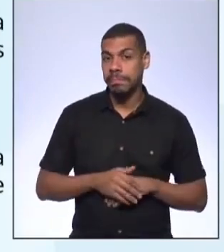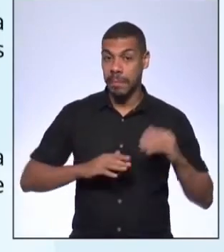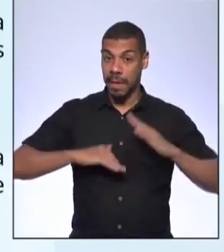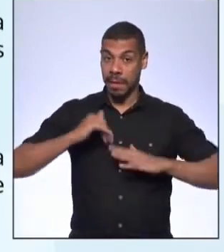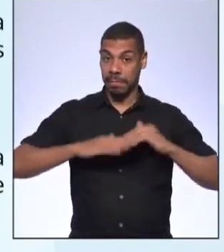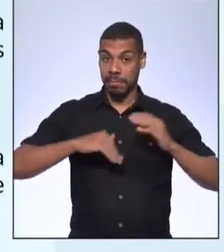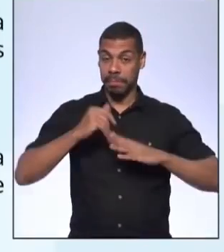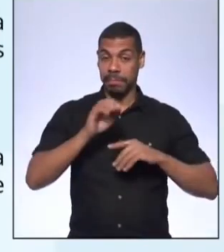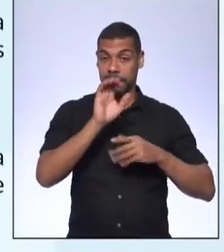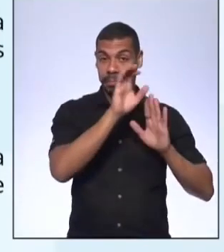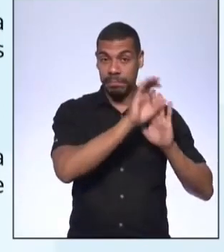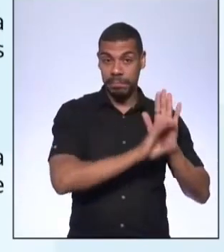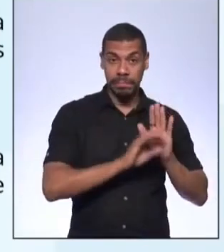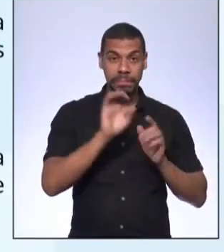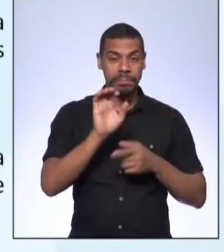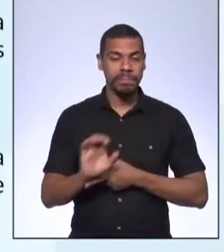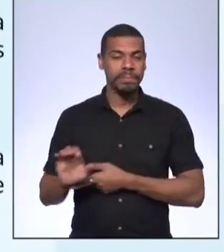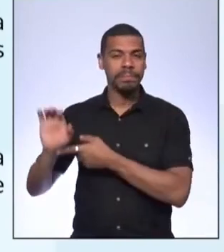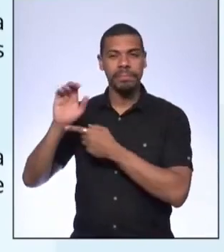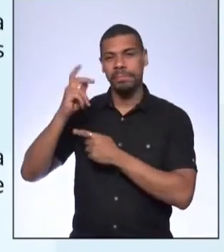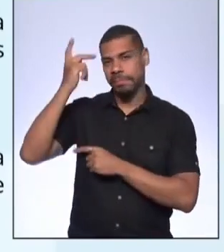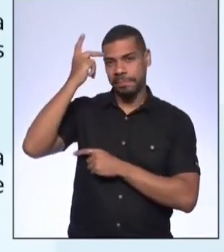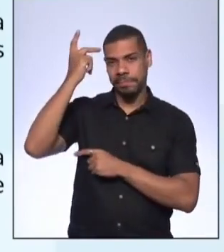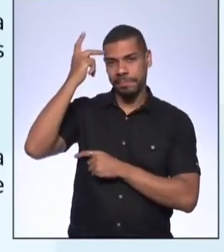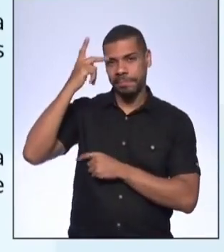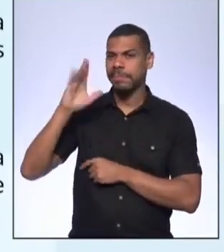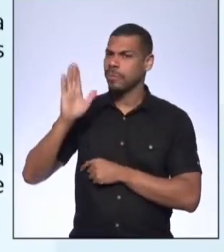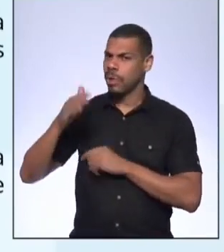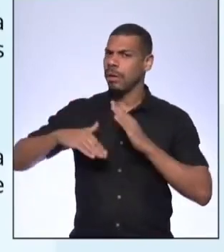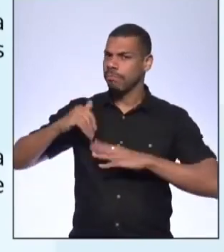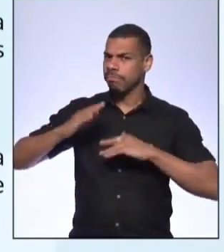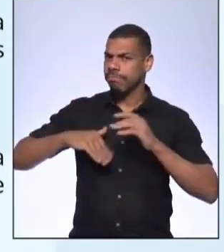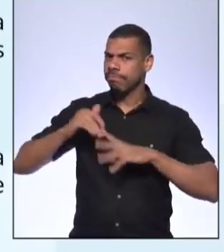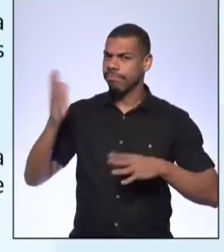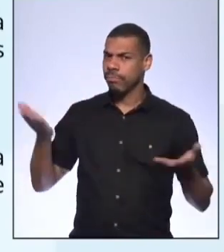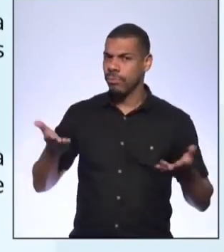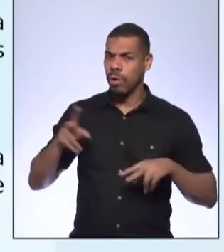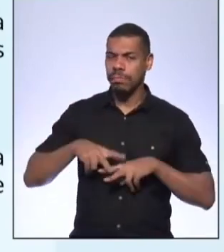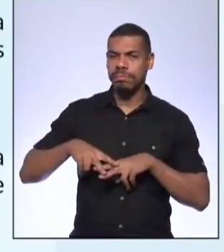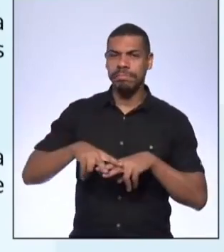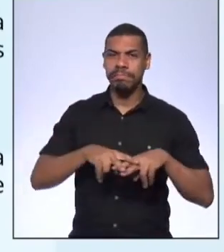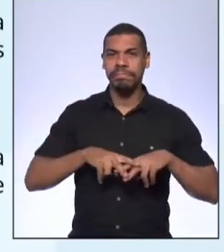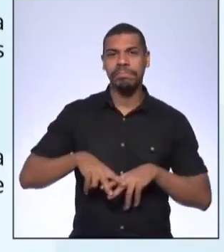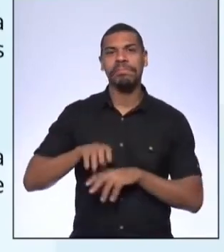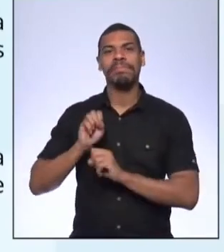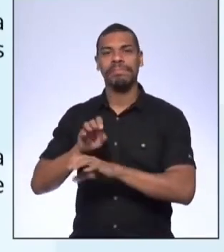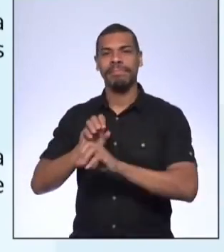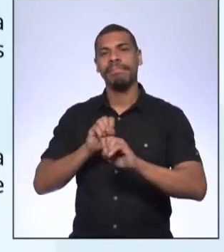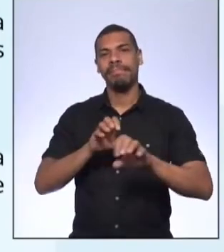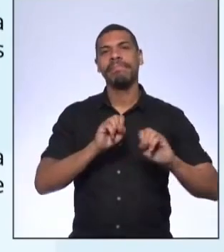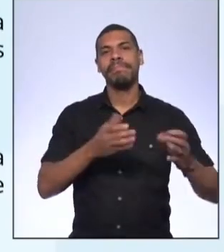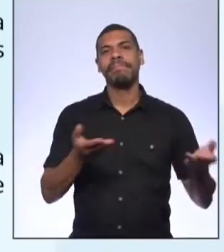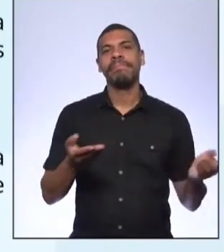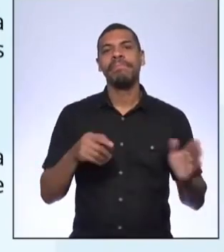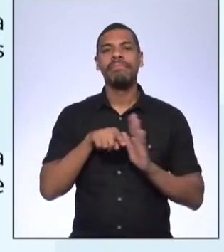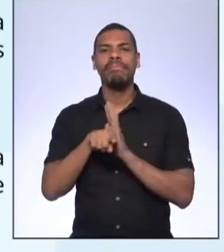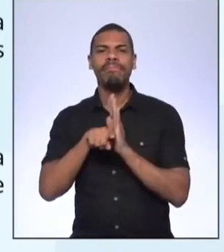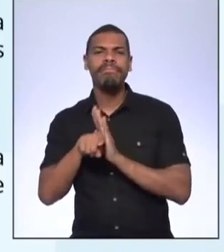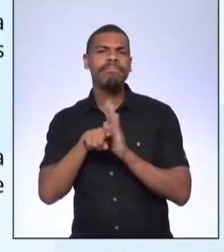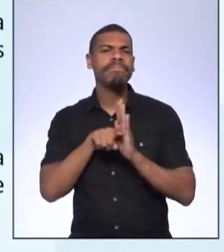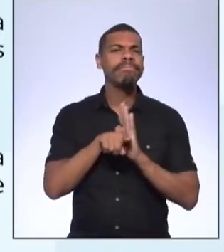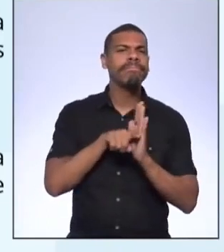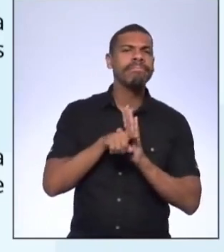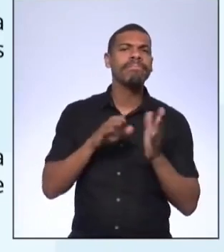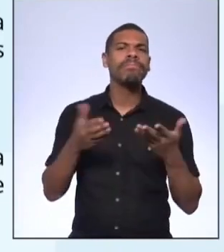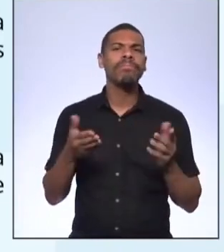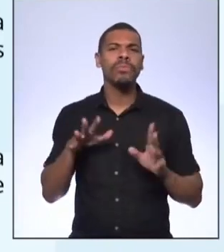do currículo paulista já foi trabalhada, né, professor Carlos? Sim. Então, a gente já está revisando aí mais uma vez, que é analisar os diferentes impactos